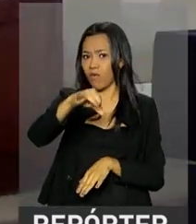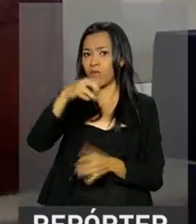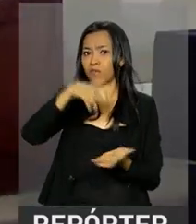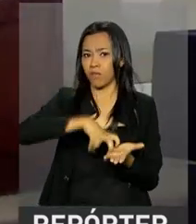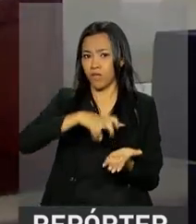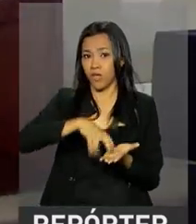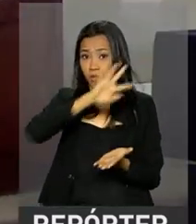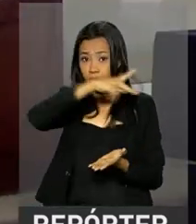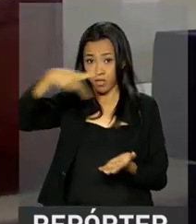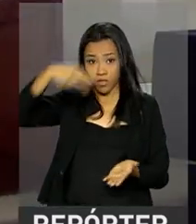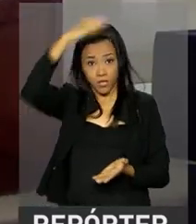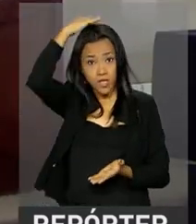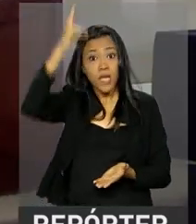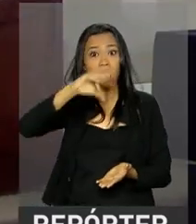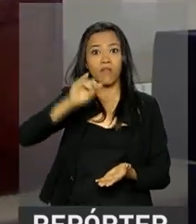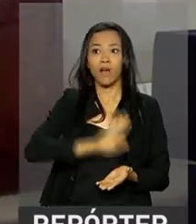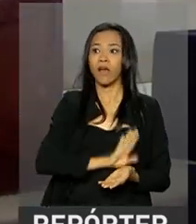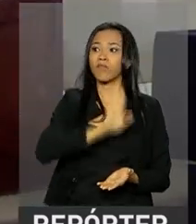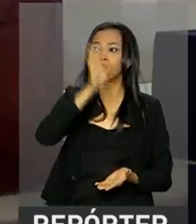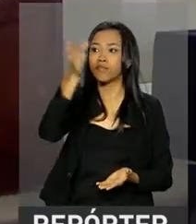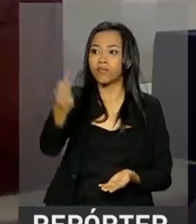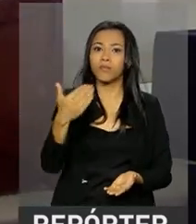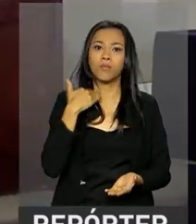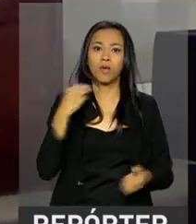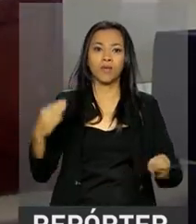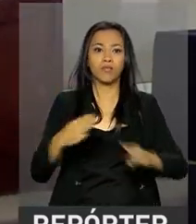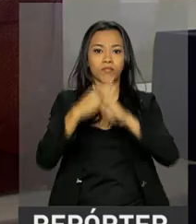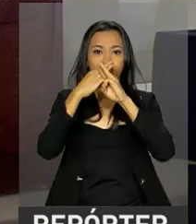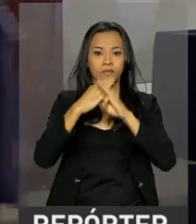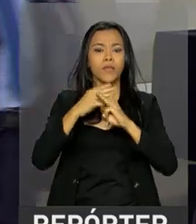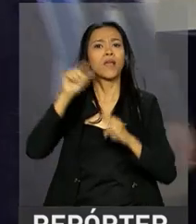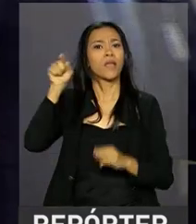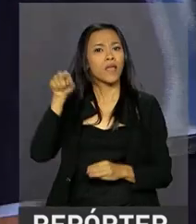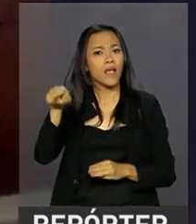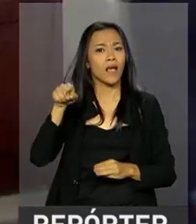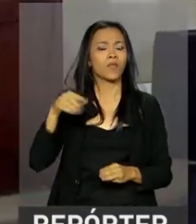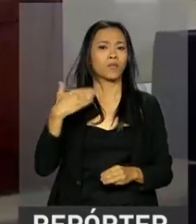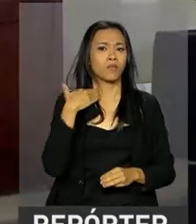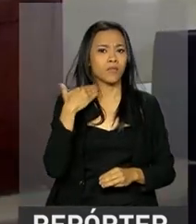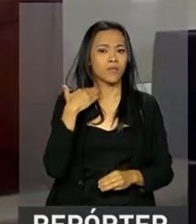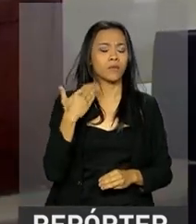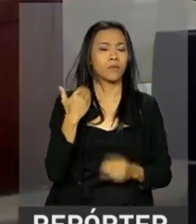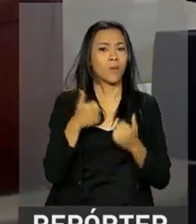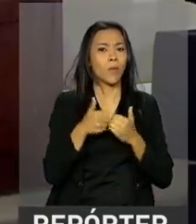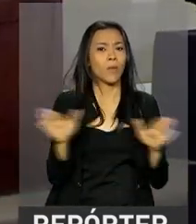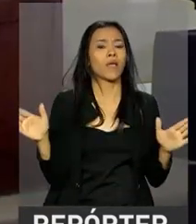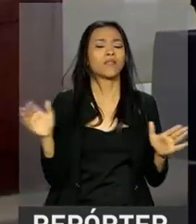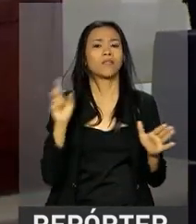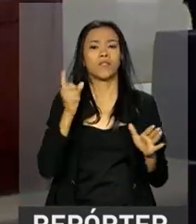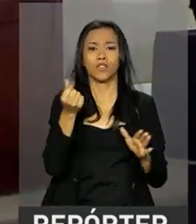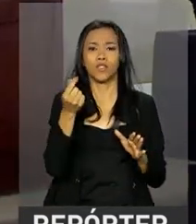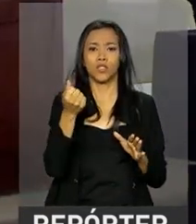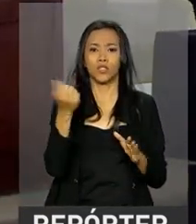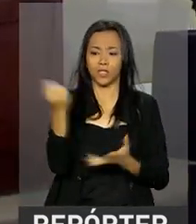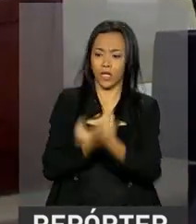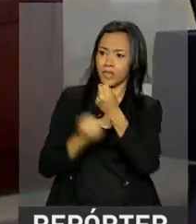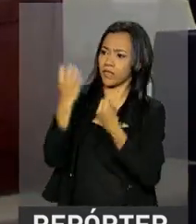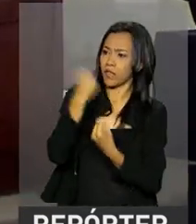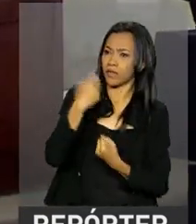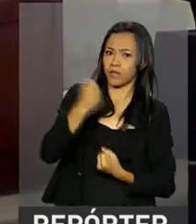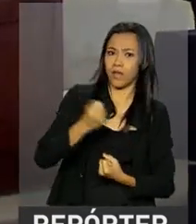ele vai a uma agência da Caixa Econômica Federal, nesse dia em que o banco começa a liberar os saques da